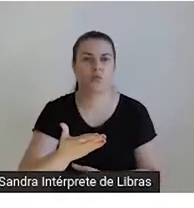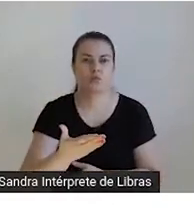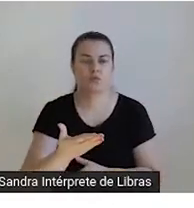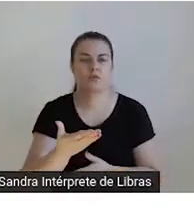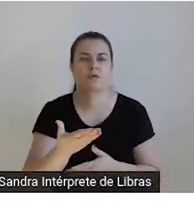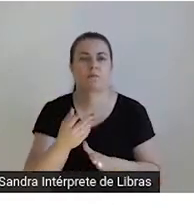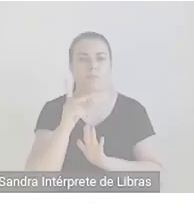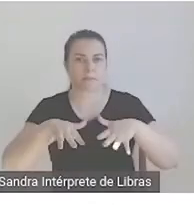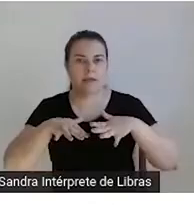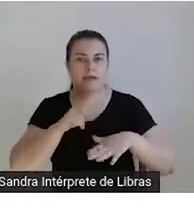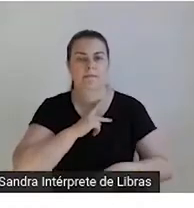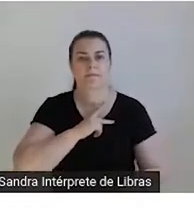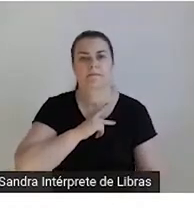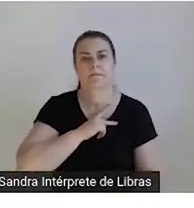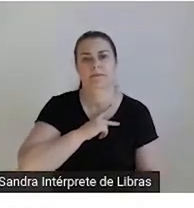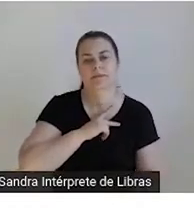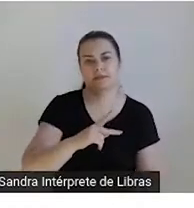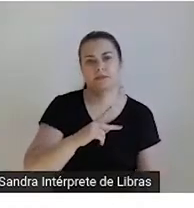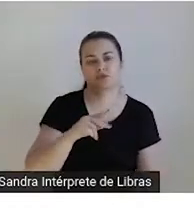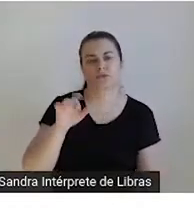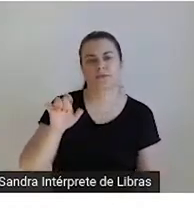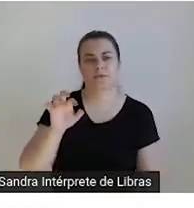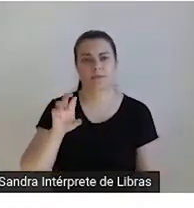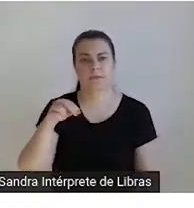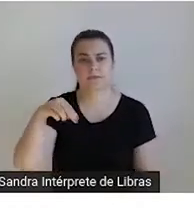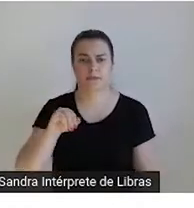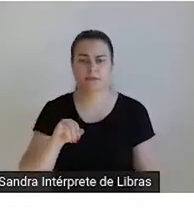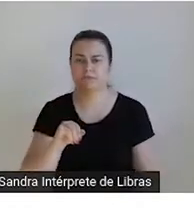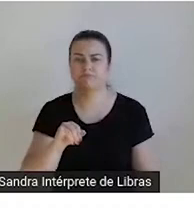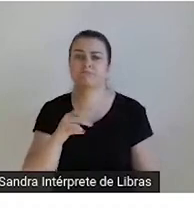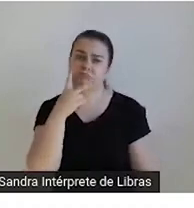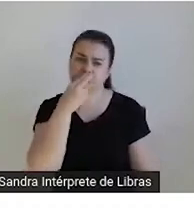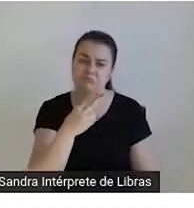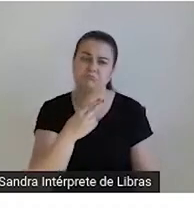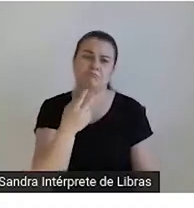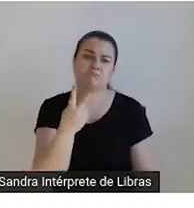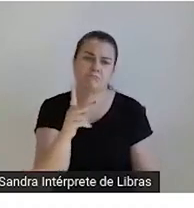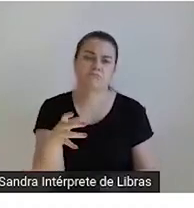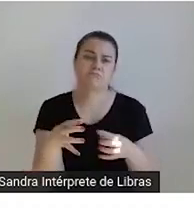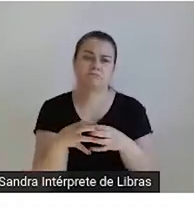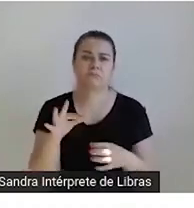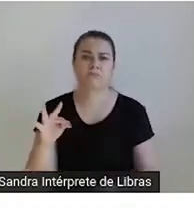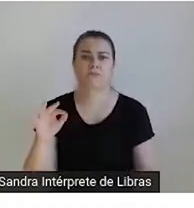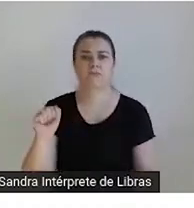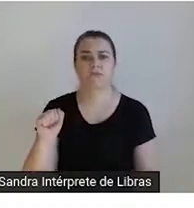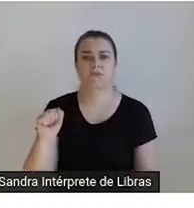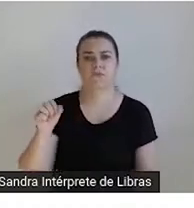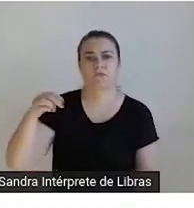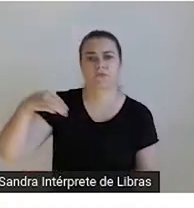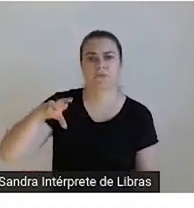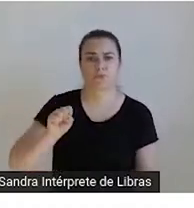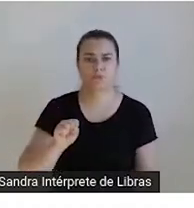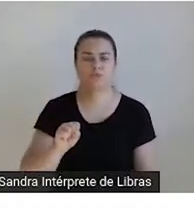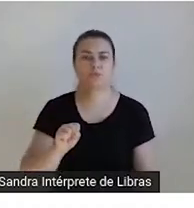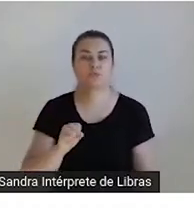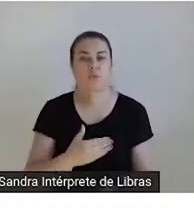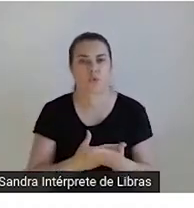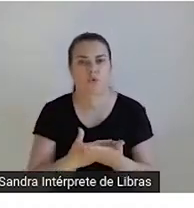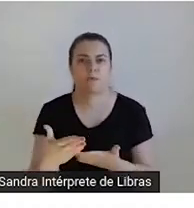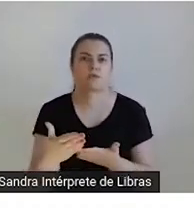aprovação do projeto, para que a posição da FAMURS, como sempre foi construída desde o início desta crise, de maneira